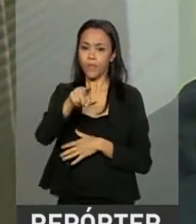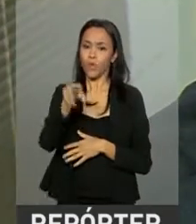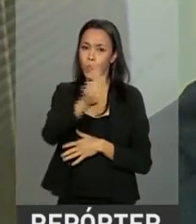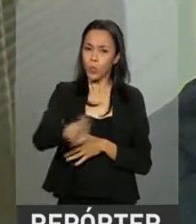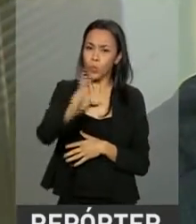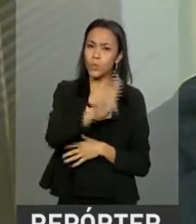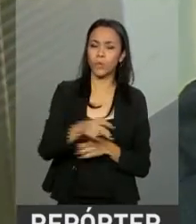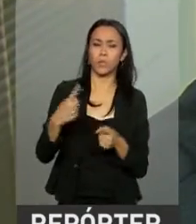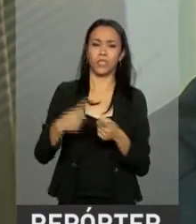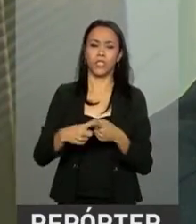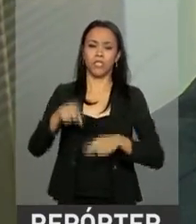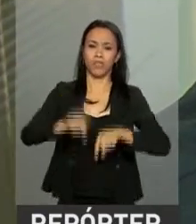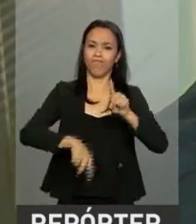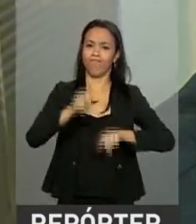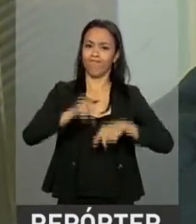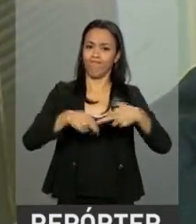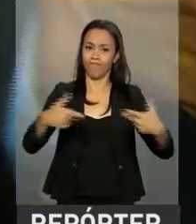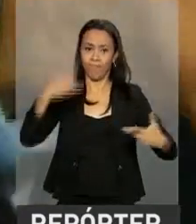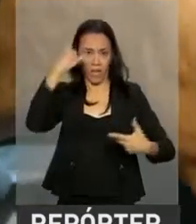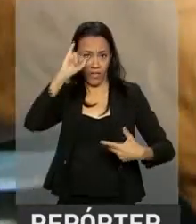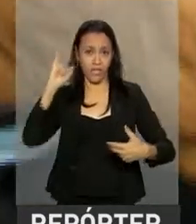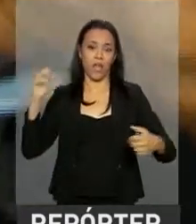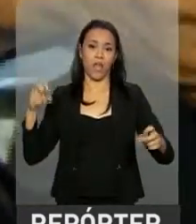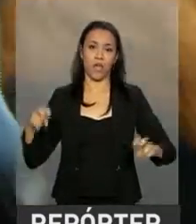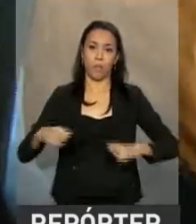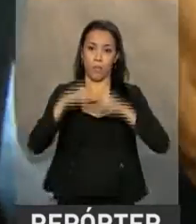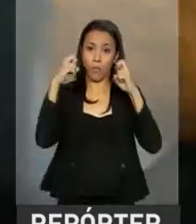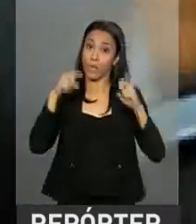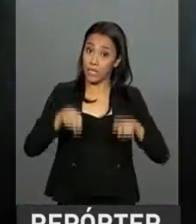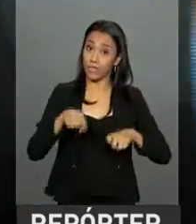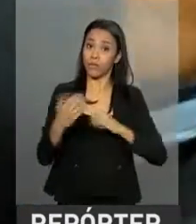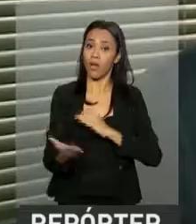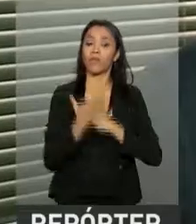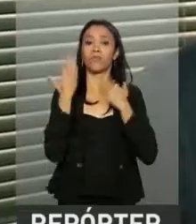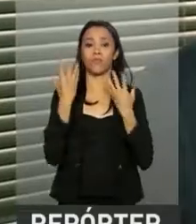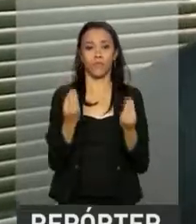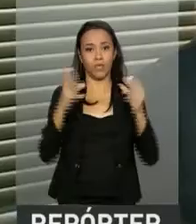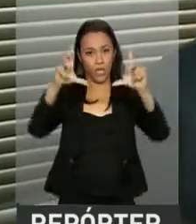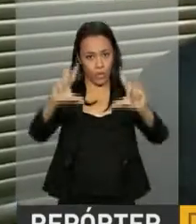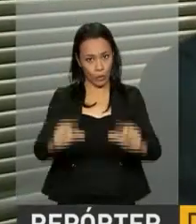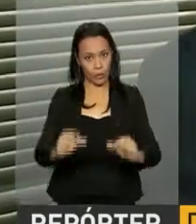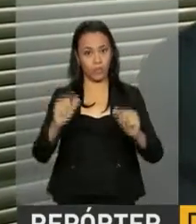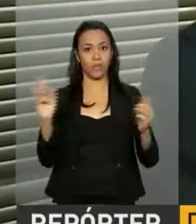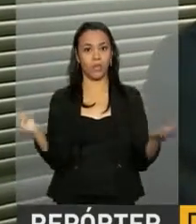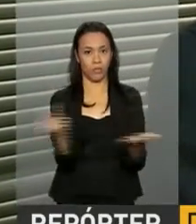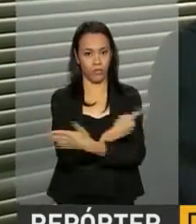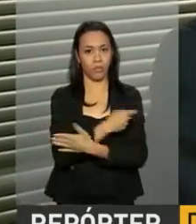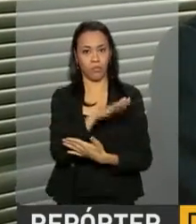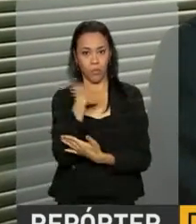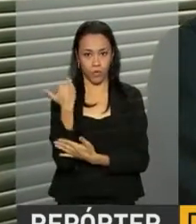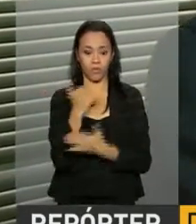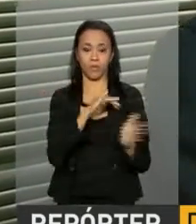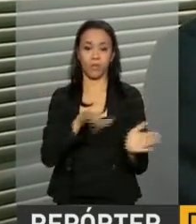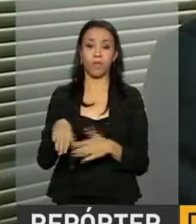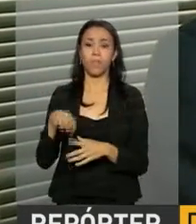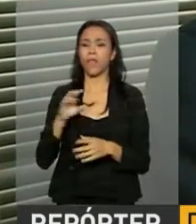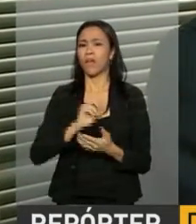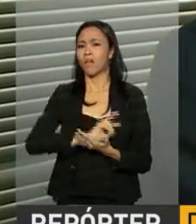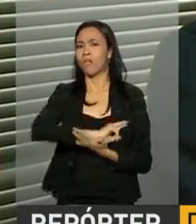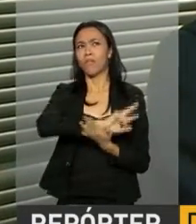controle de velocidade nas estradas é fundamental para reverter este cenário todos os países que reduziram a mortalidade